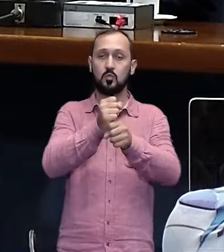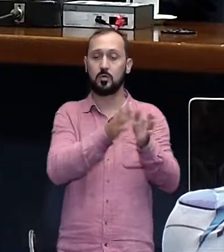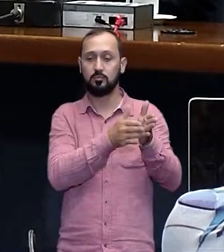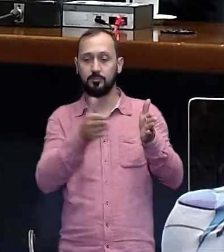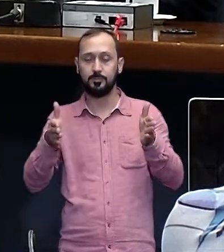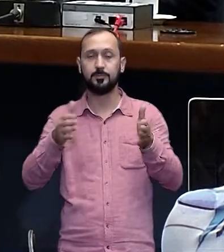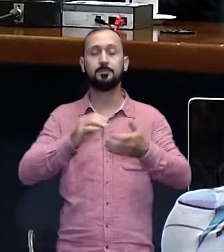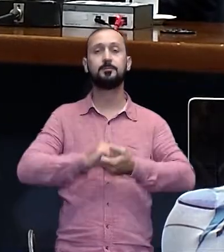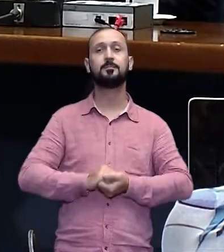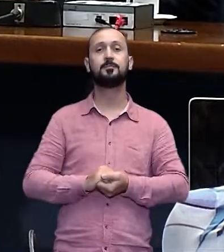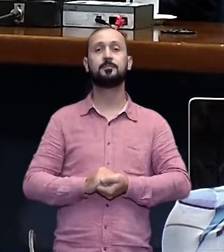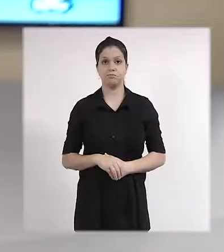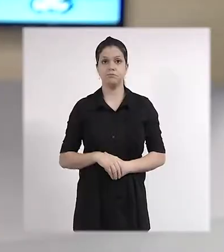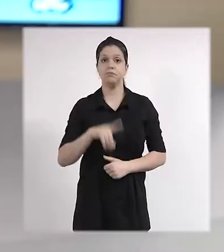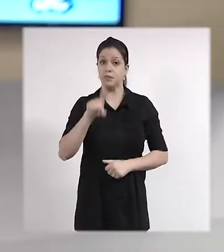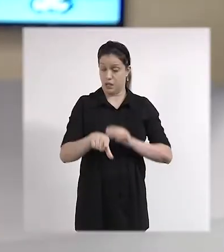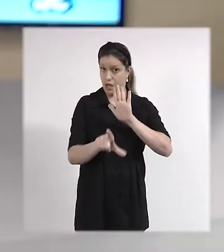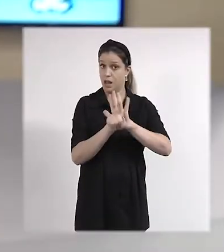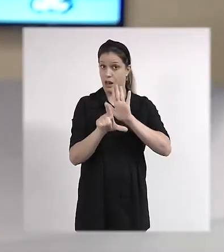secretaria.